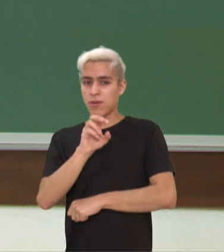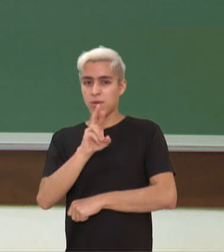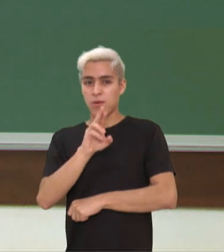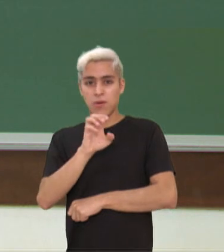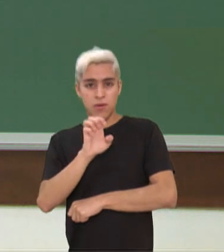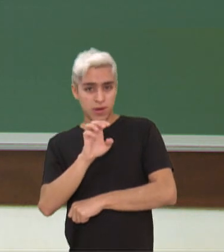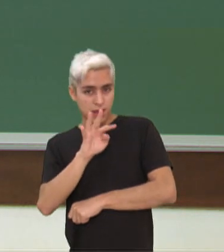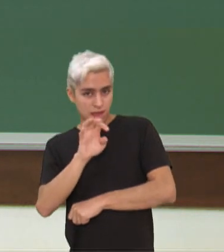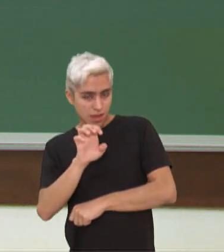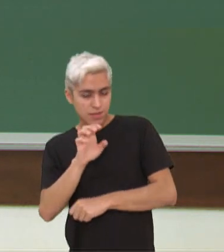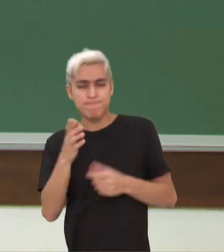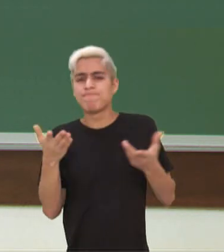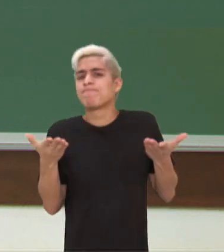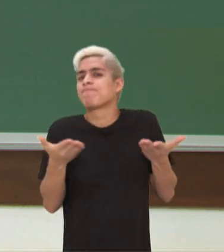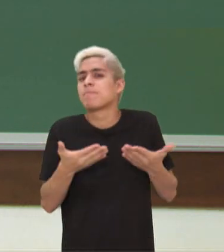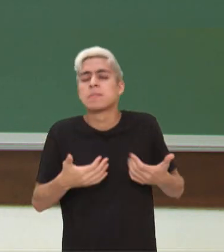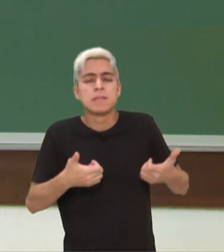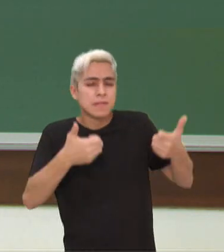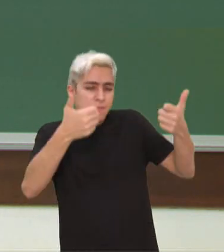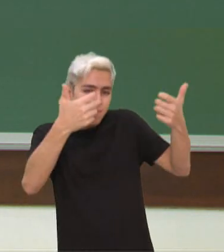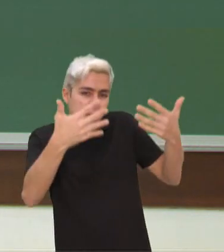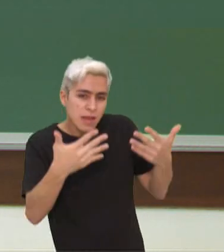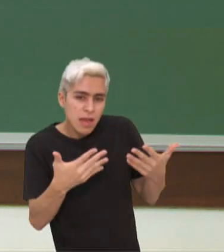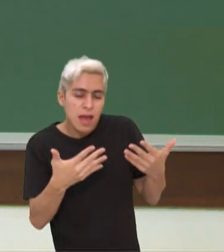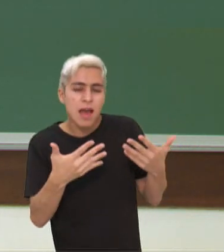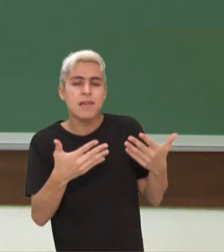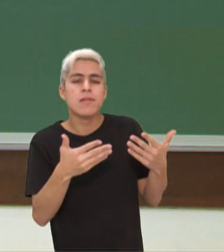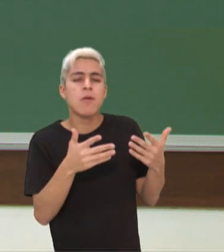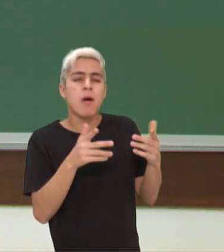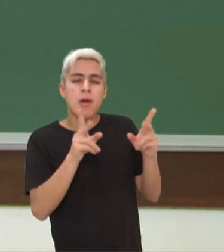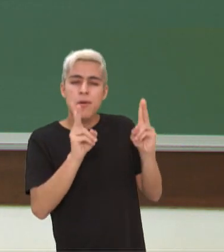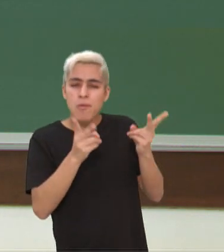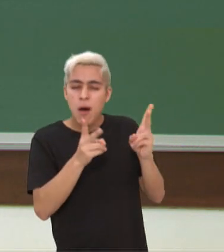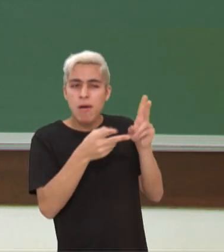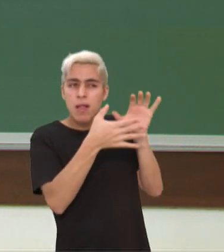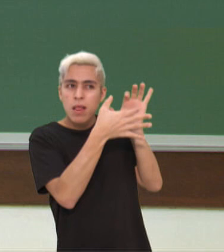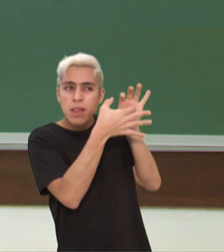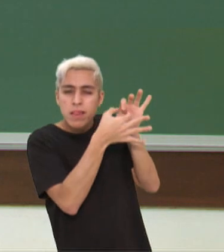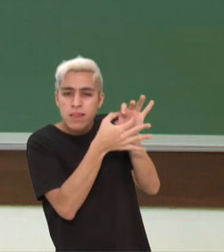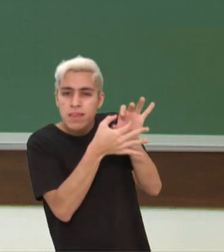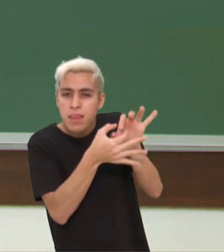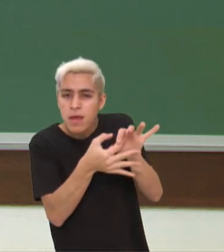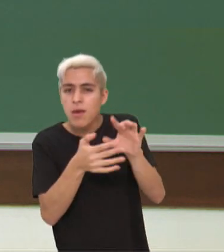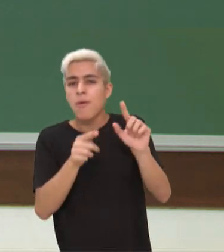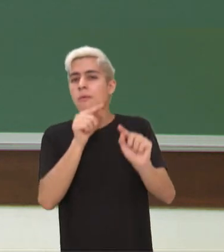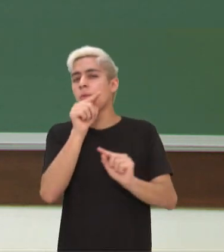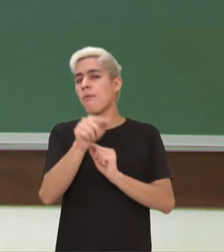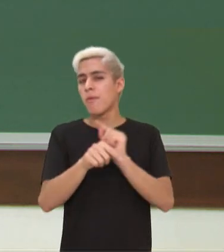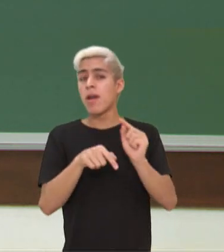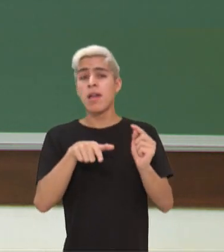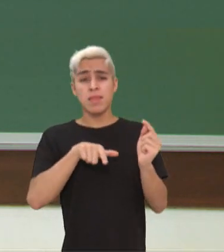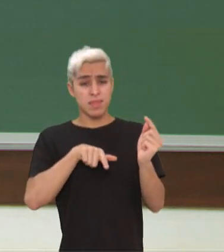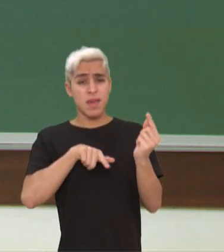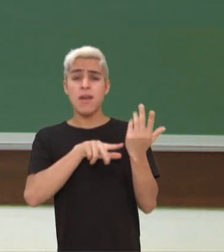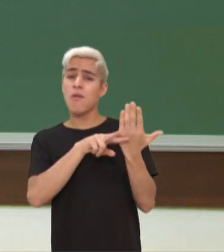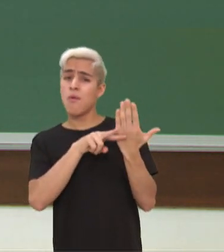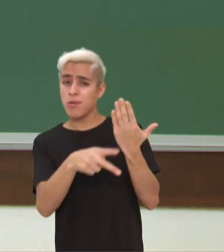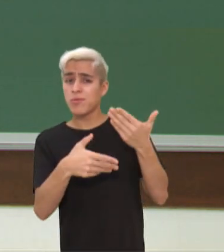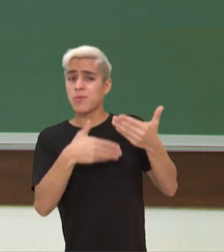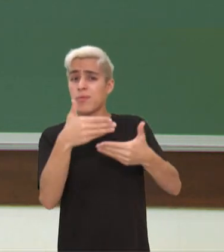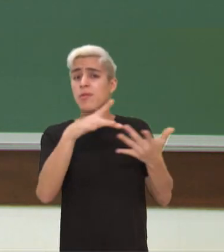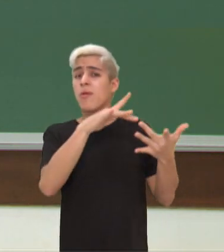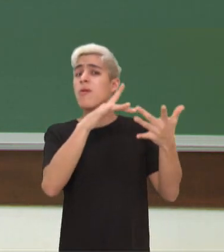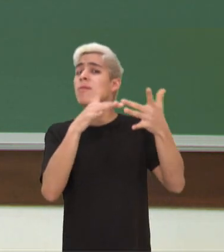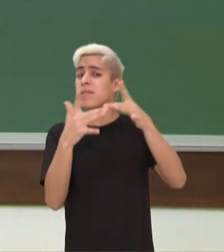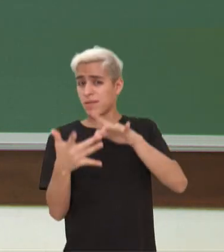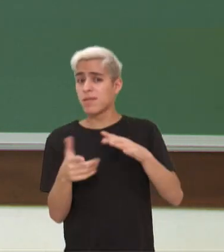vai trabalhar naquela ideia de continuidade, pensando nas consequências do processo de